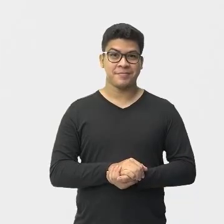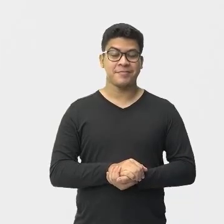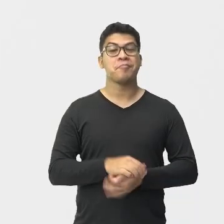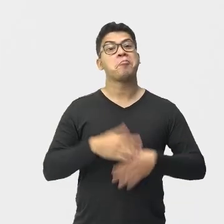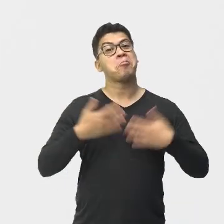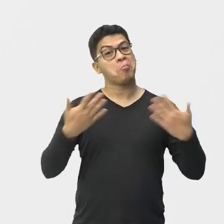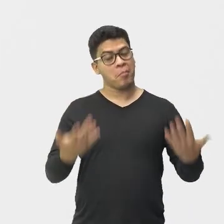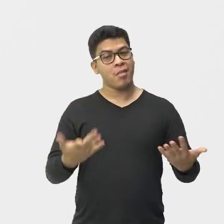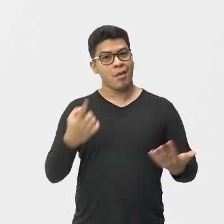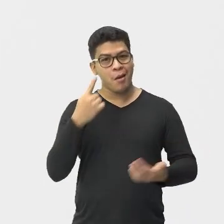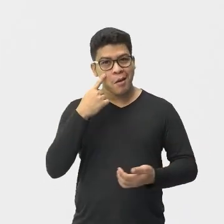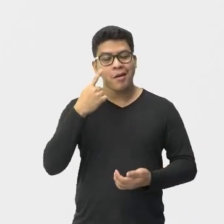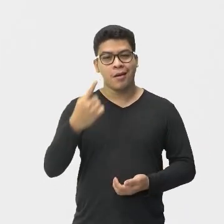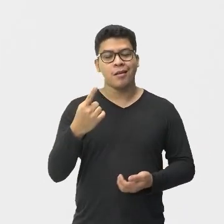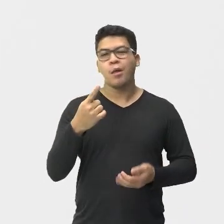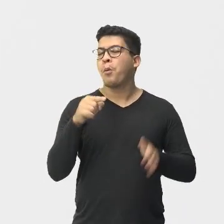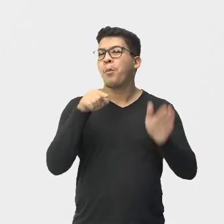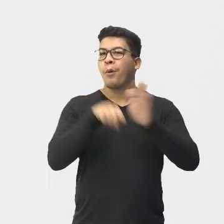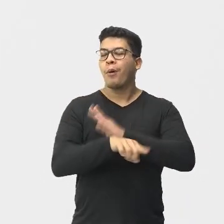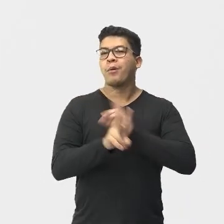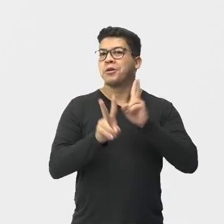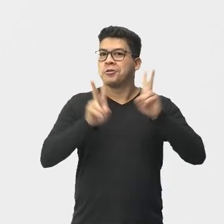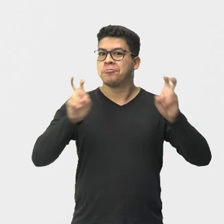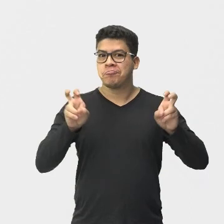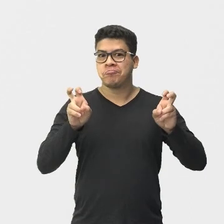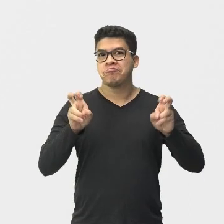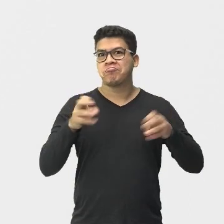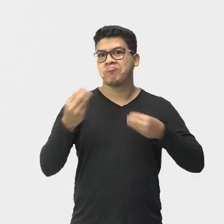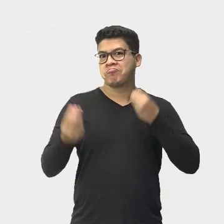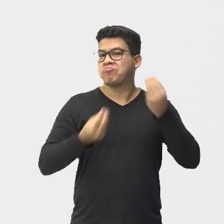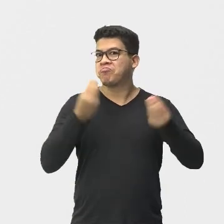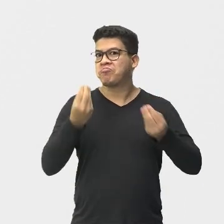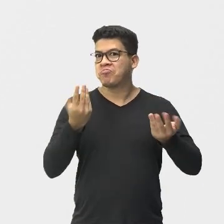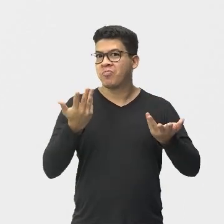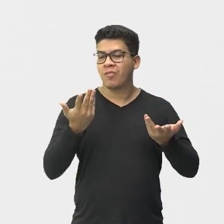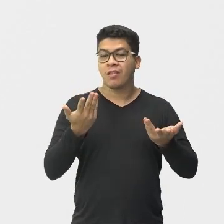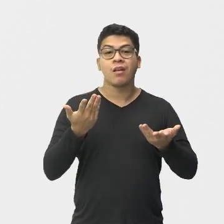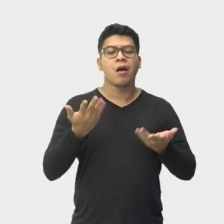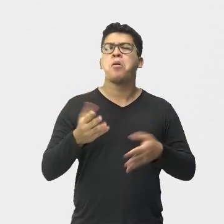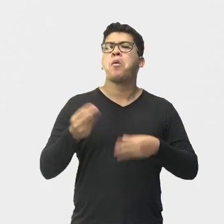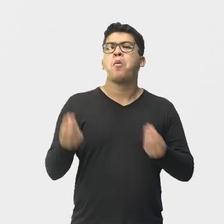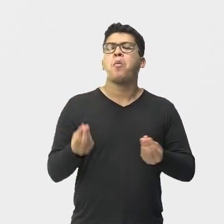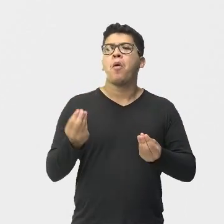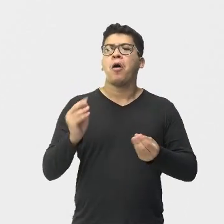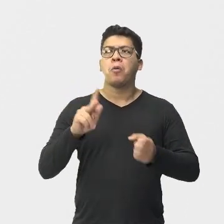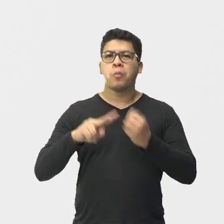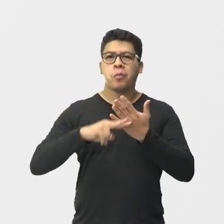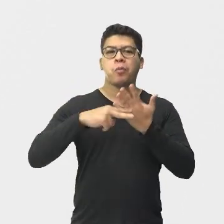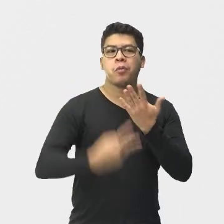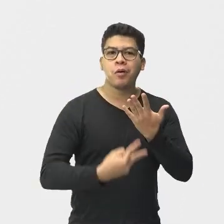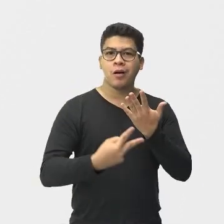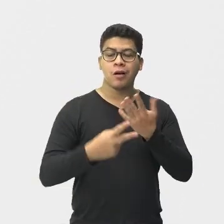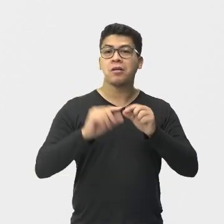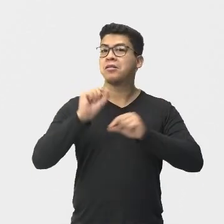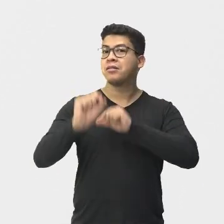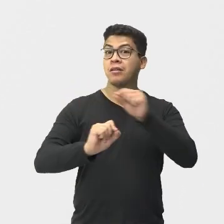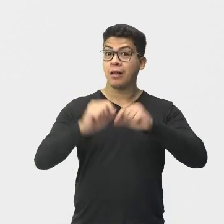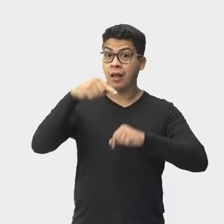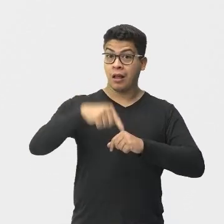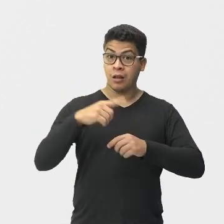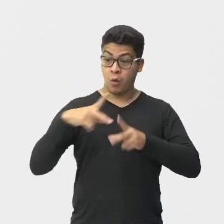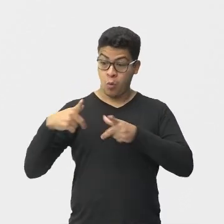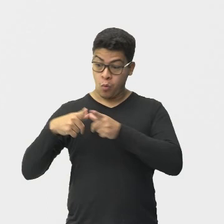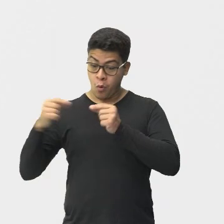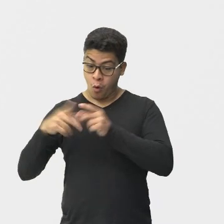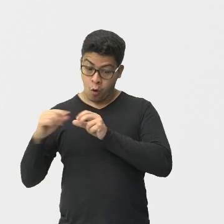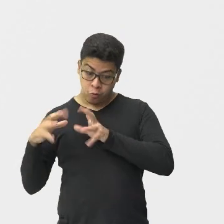Então, a nossa questão, que estava baseada aí numa pergunta, né, queria saber qual a consequência direta e imediata do ataque japonês à